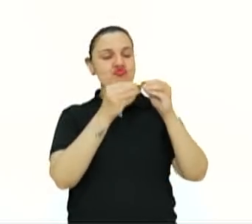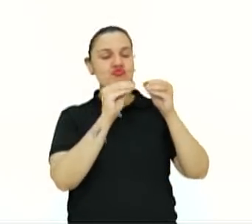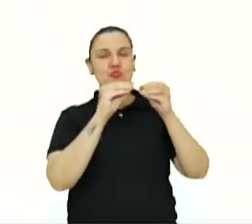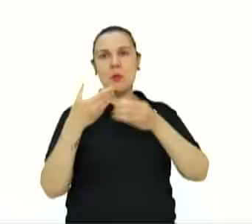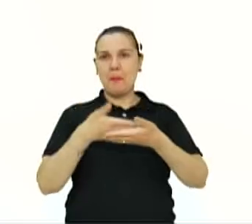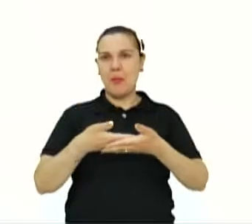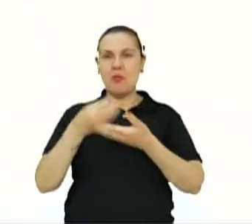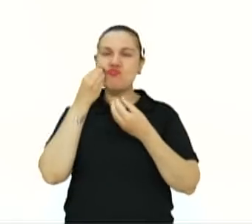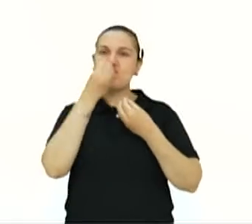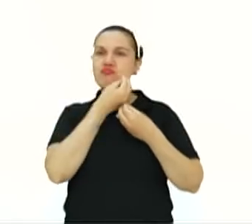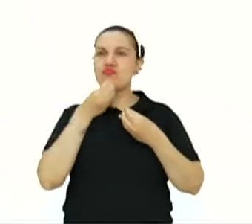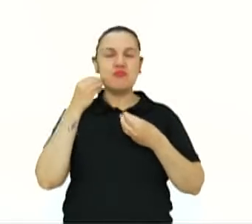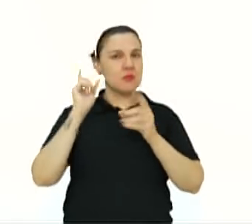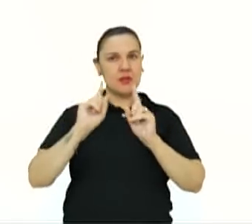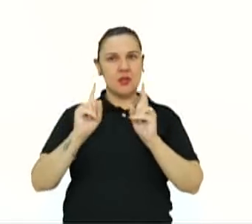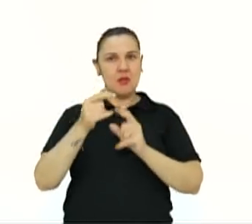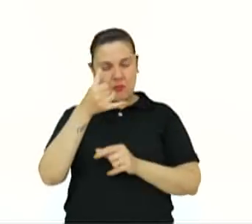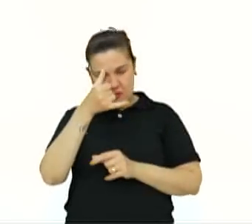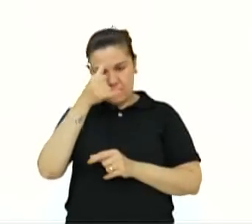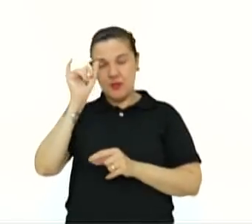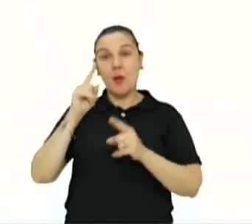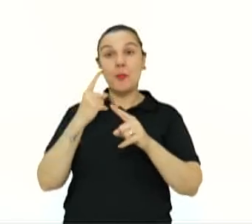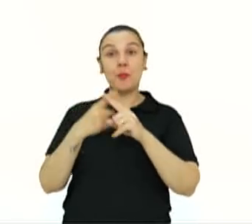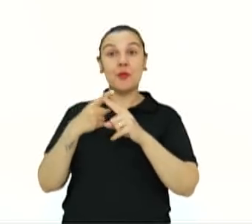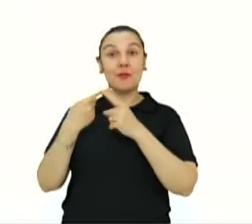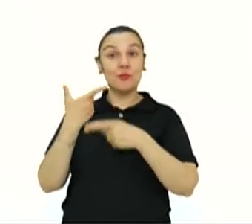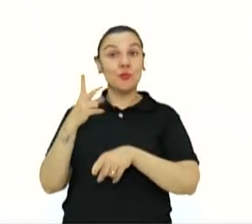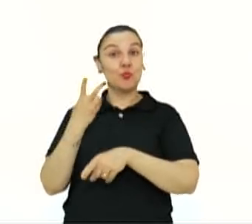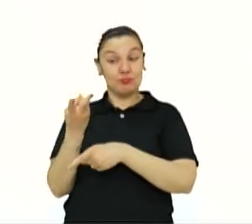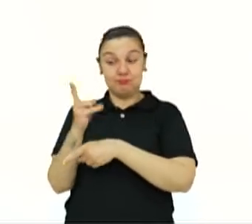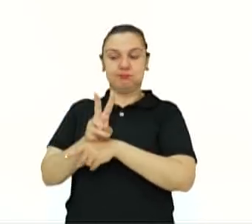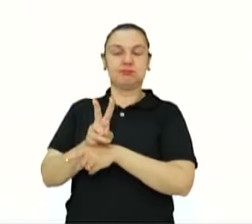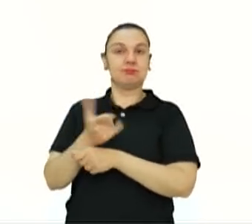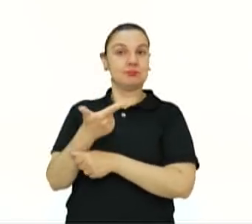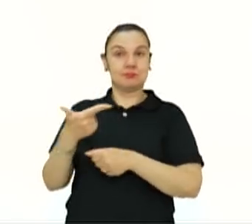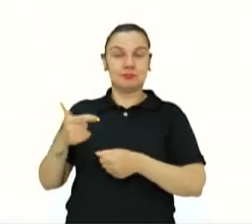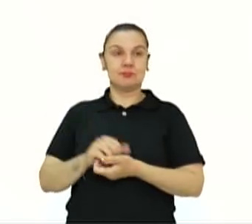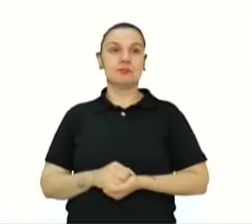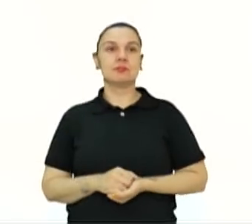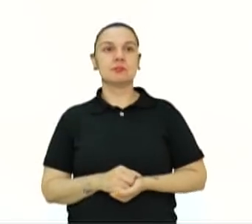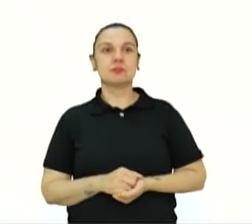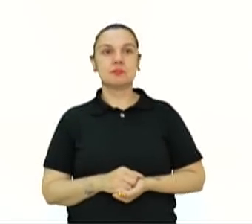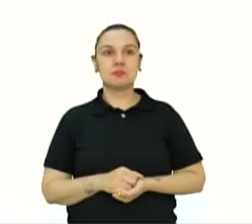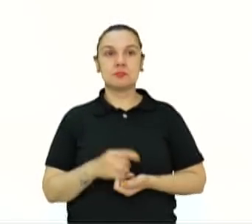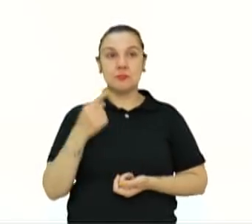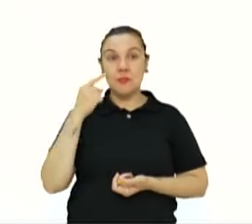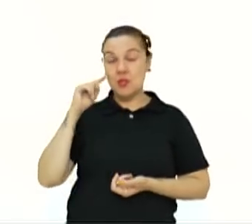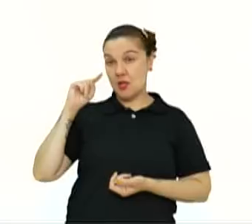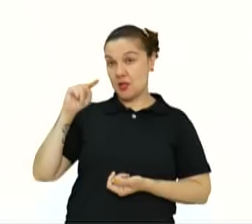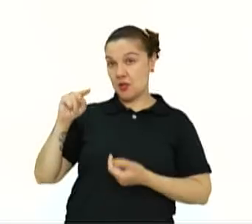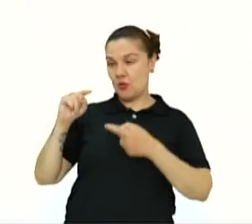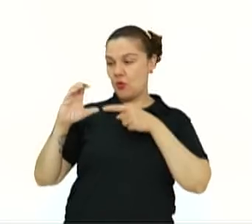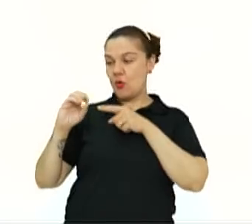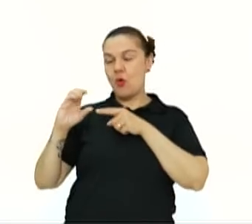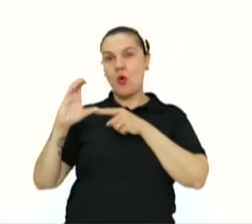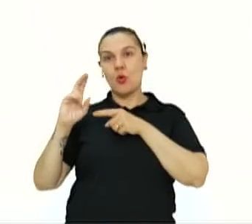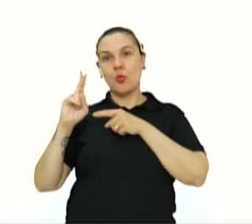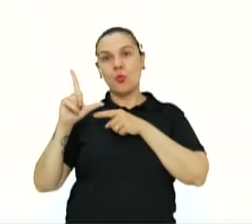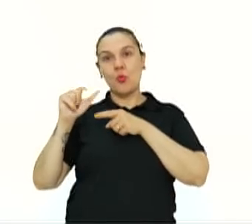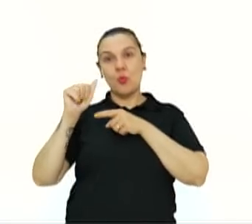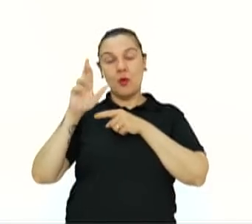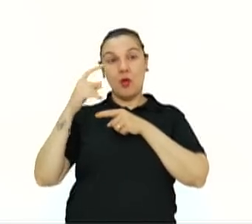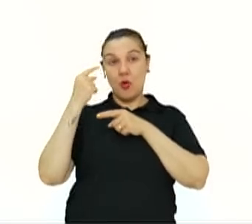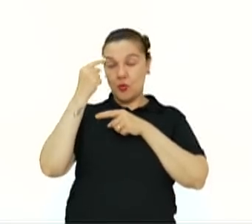criança muito pequena, né? Porque elas ainda não têm imunidade bem desenvolvida, tá? Aqui é uma candidíase